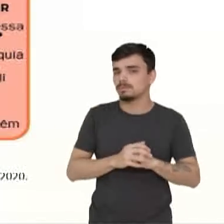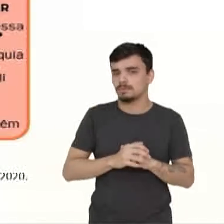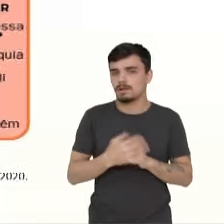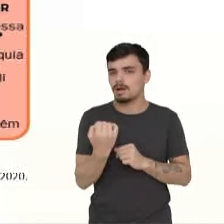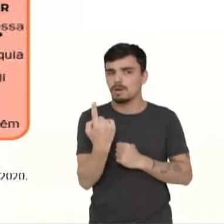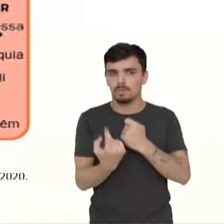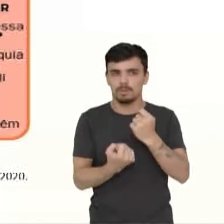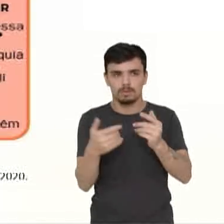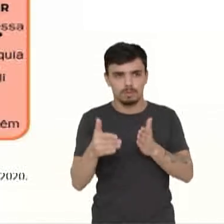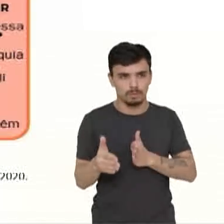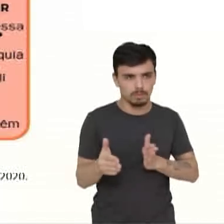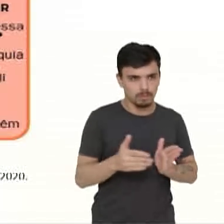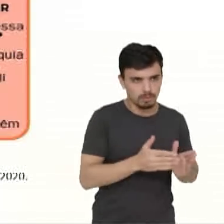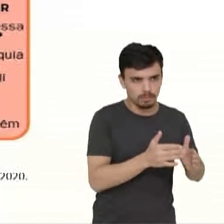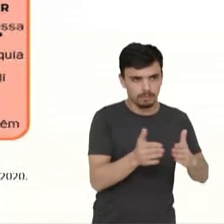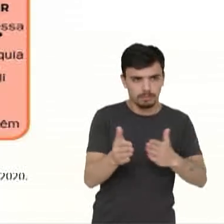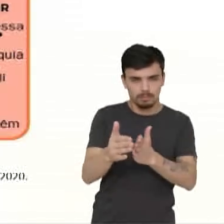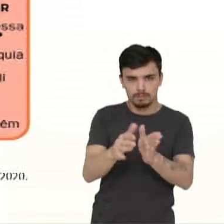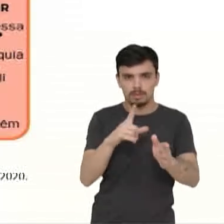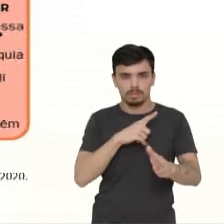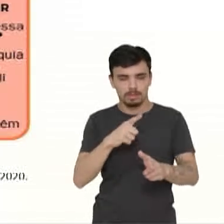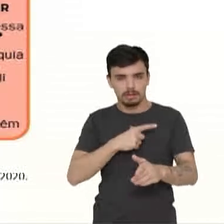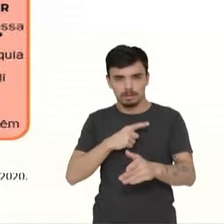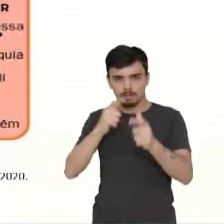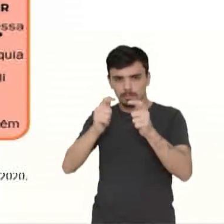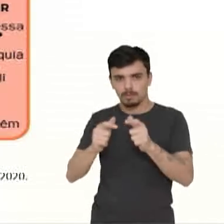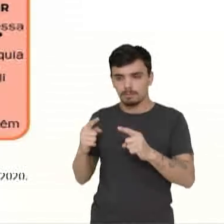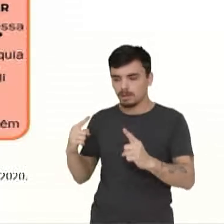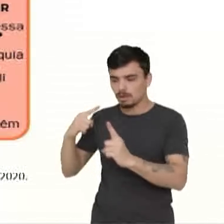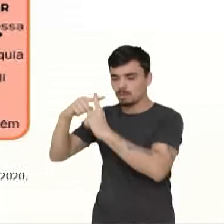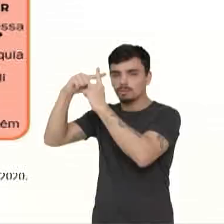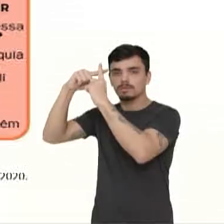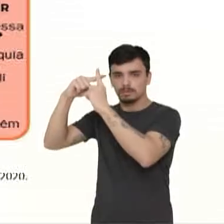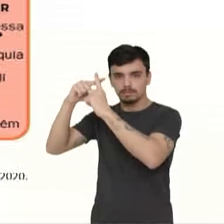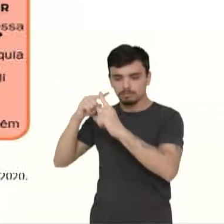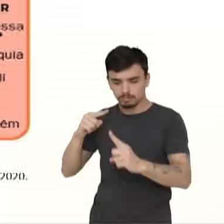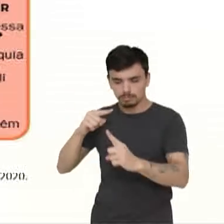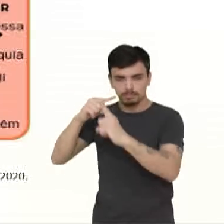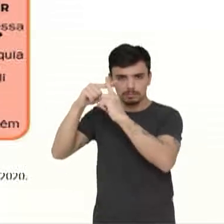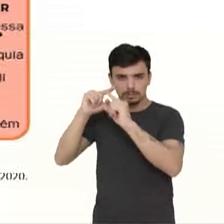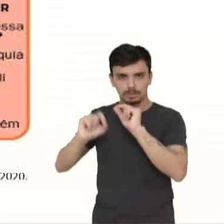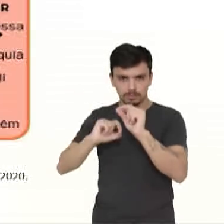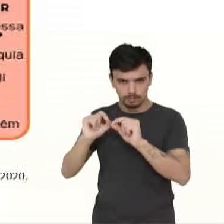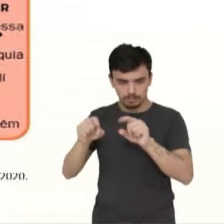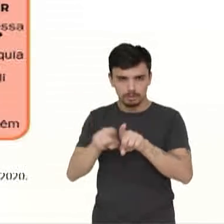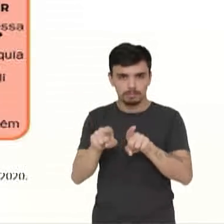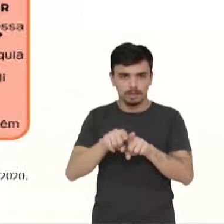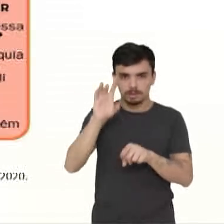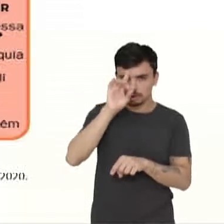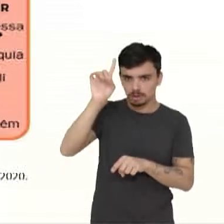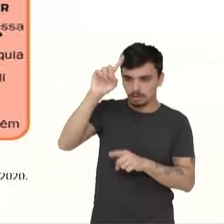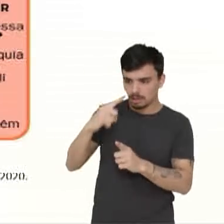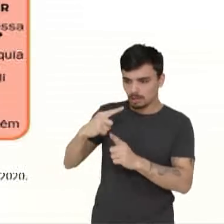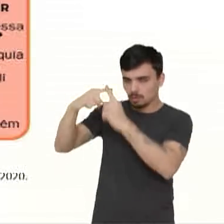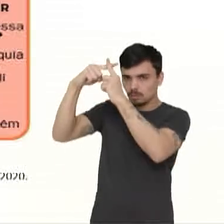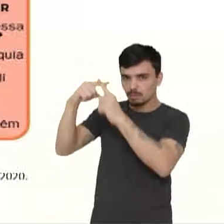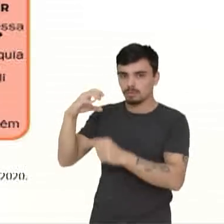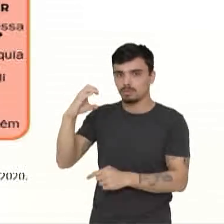caminhos, dessas rotas que existentes, né, nessas cruzadas, as datações das cruzadas, para vocês